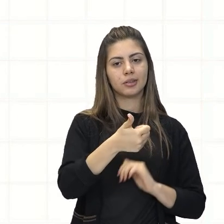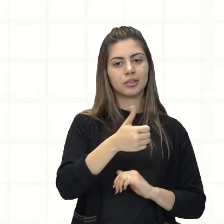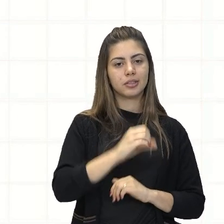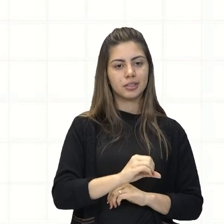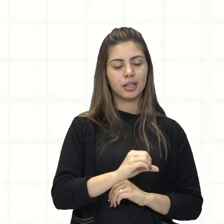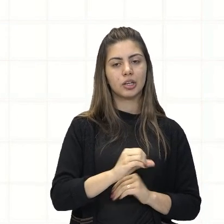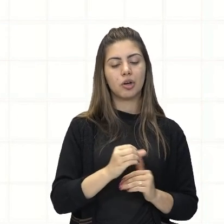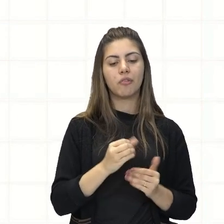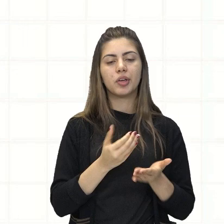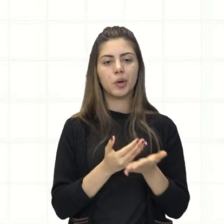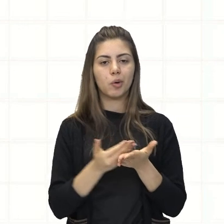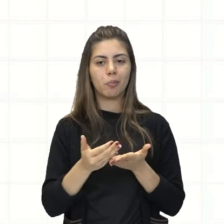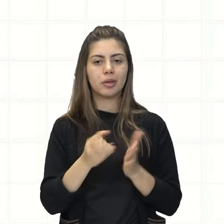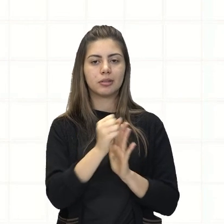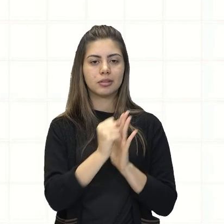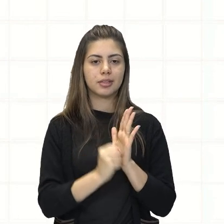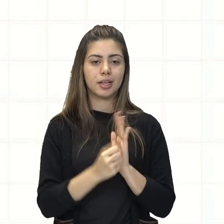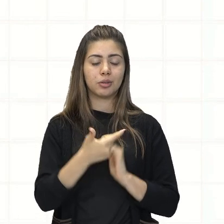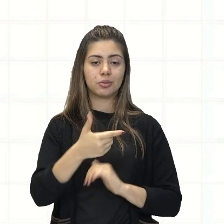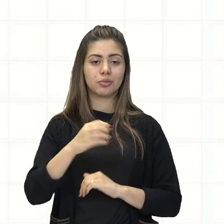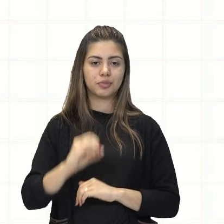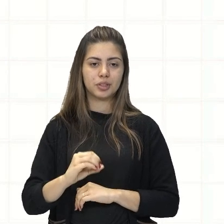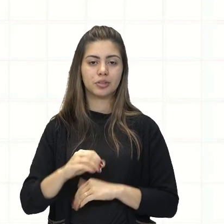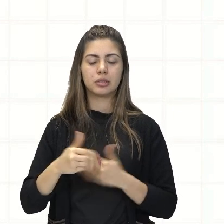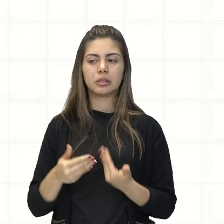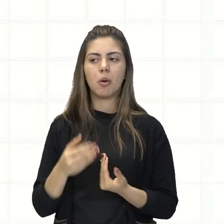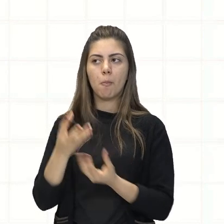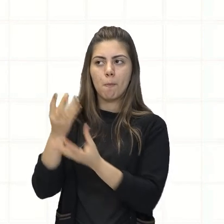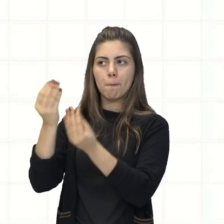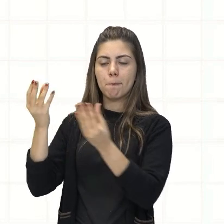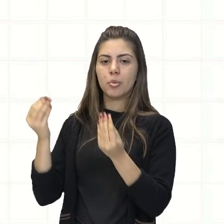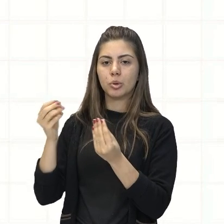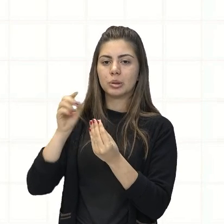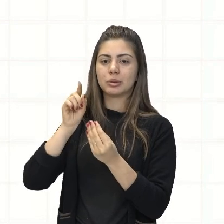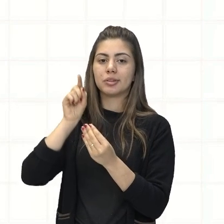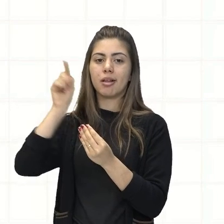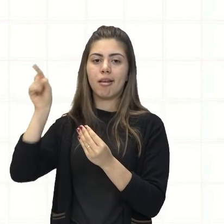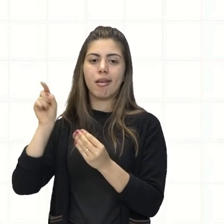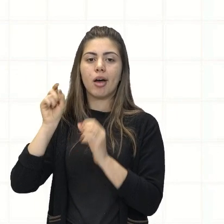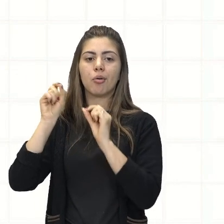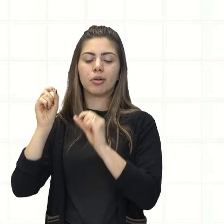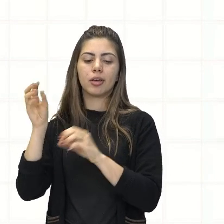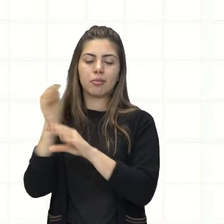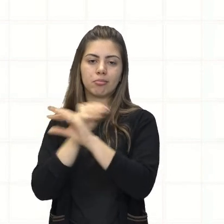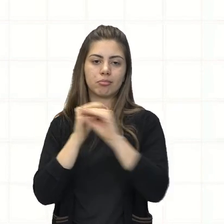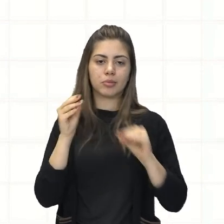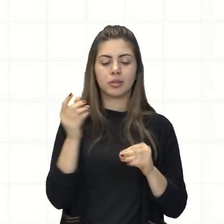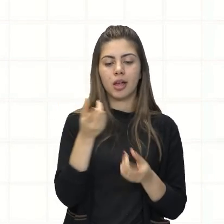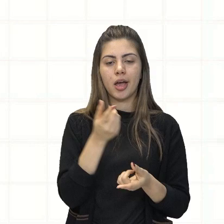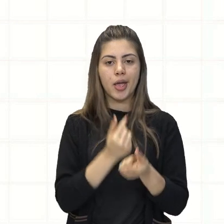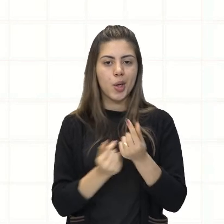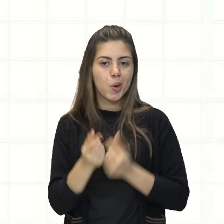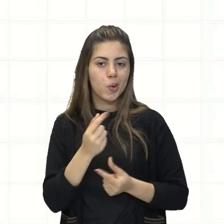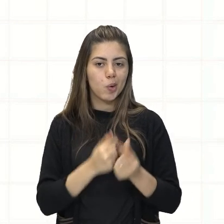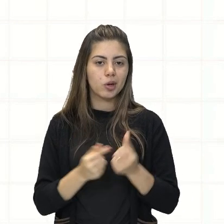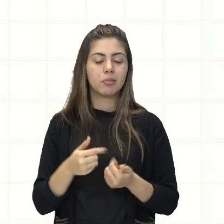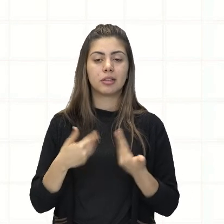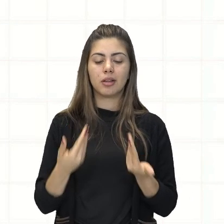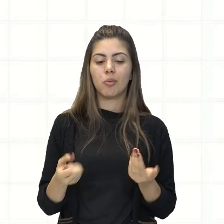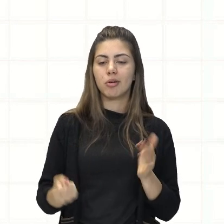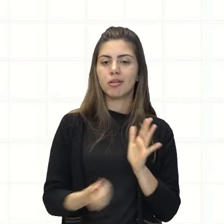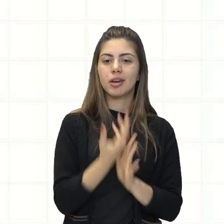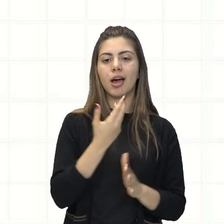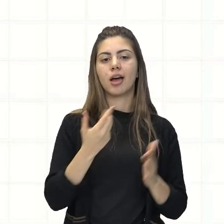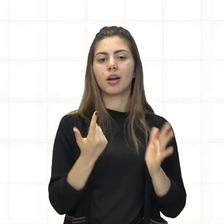século XX, quando muitos imigrantes árabes se envolveram em atividades comerciais, estabelecendo lojas